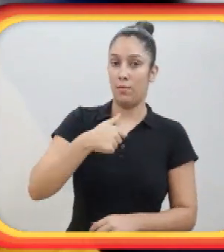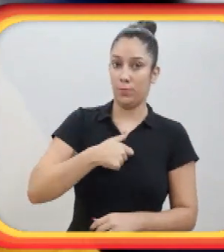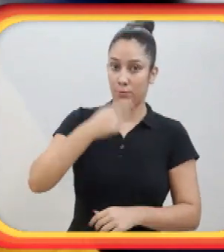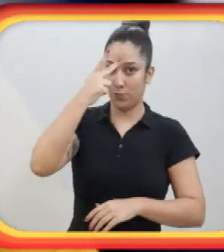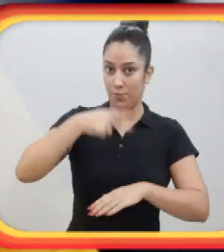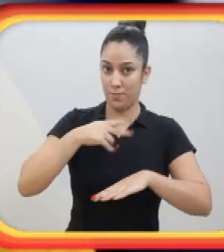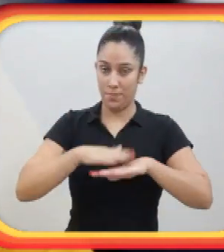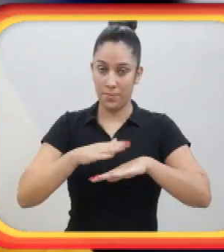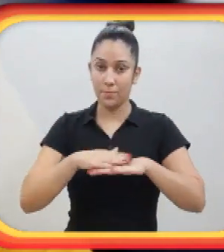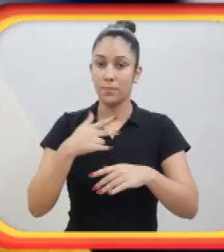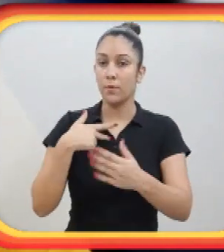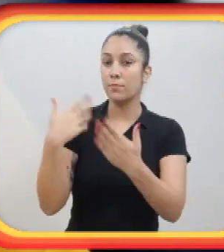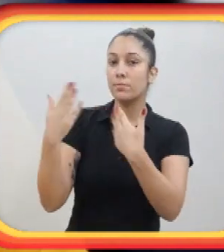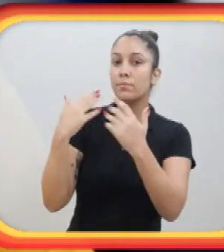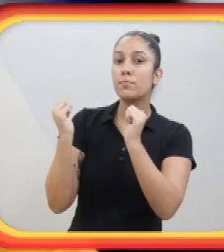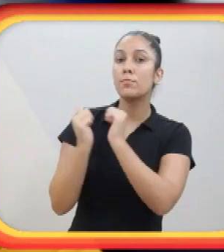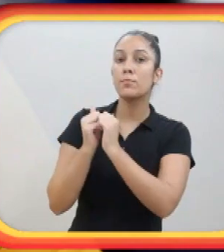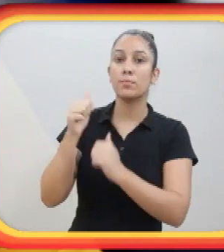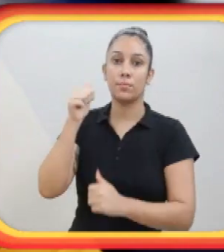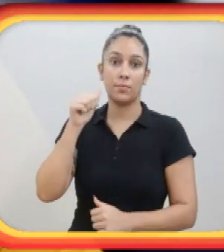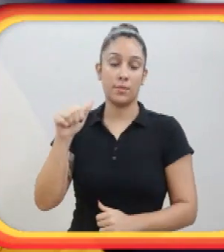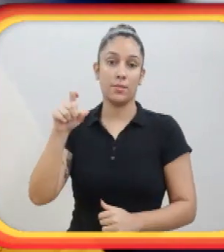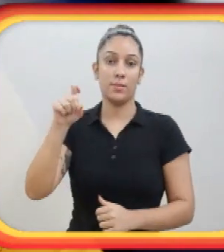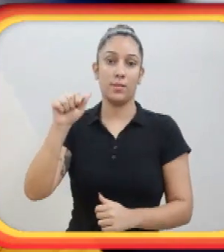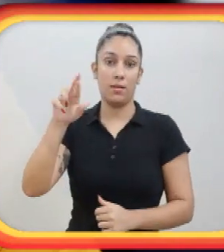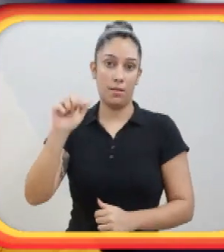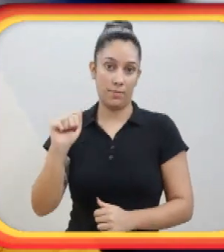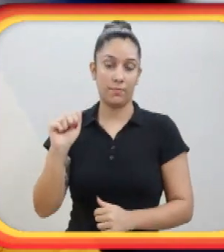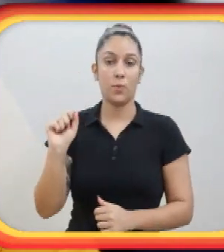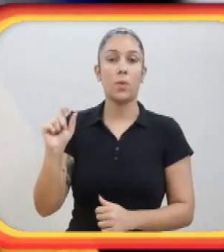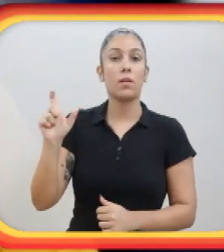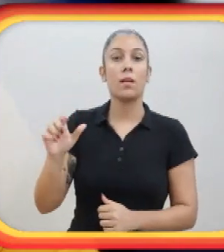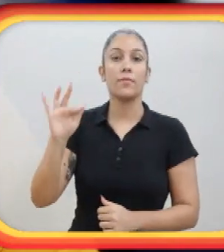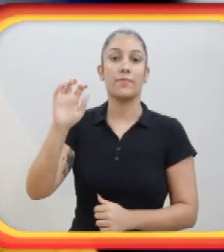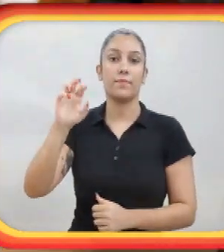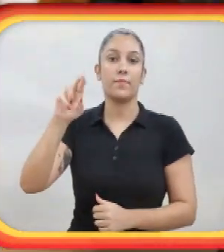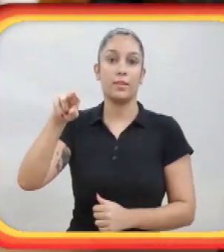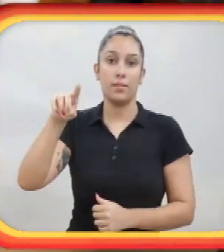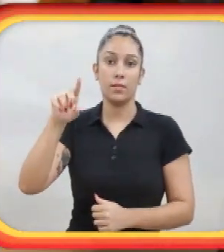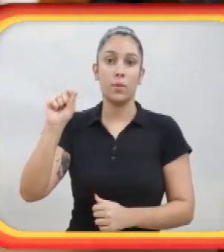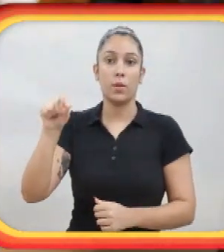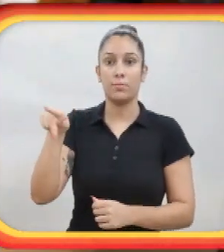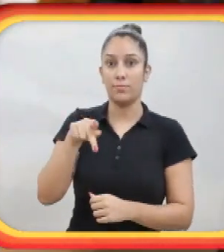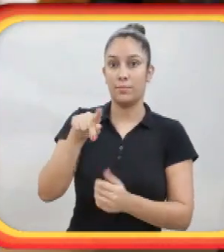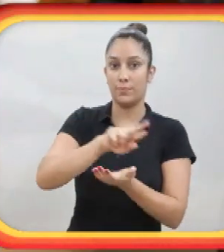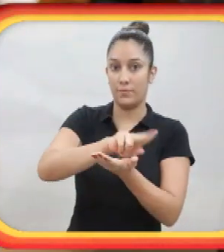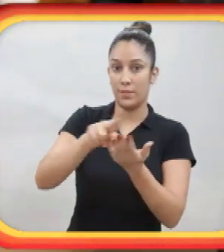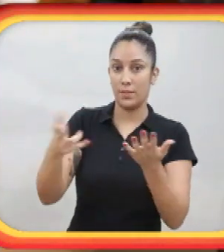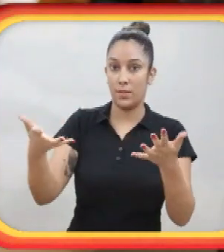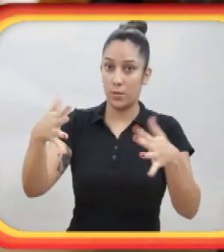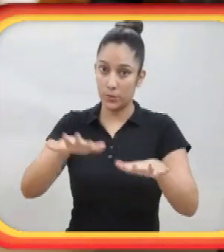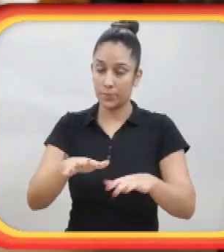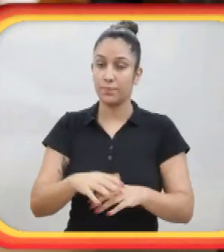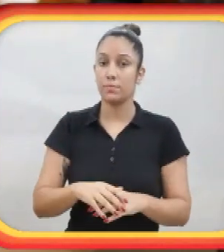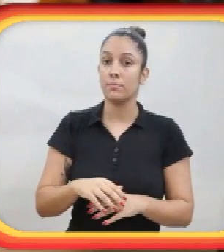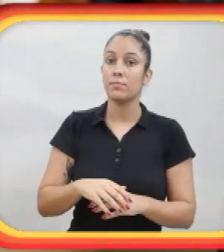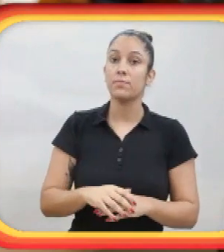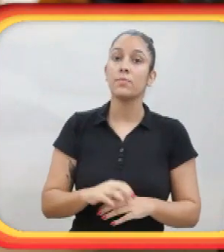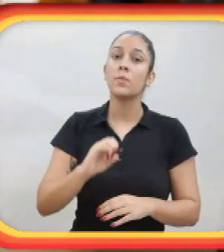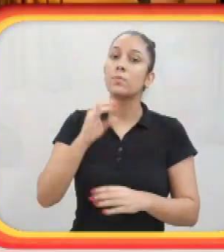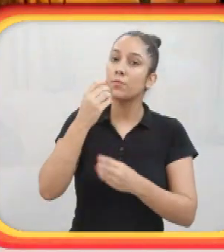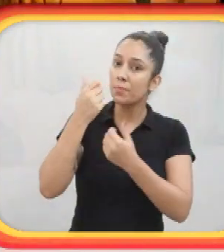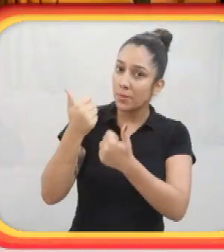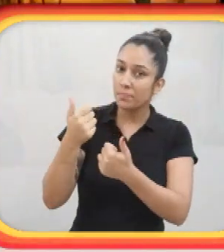série Falando em Autonomia, vou conversar com a minha xará, a Fernanda, que é mestra para diversidade e